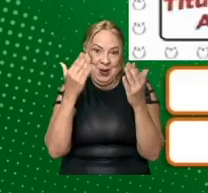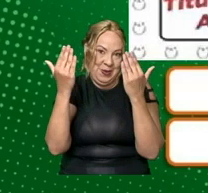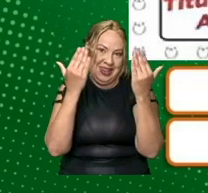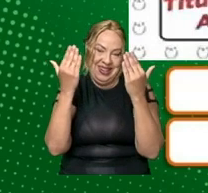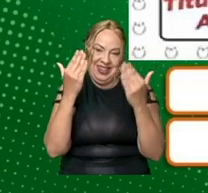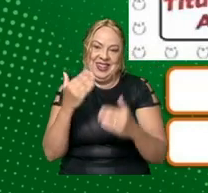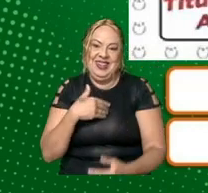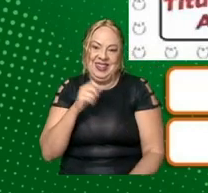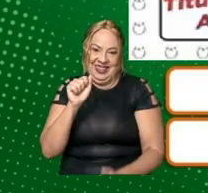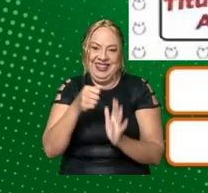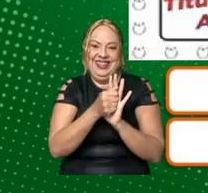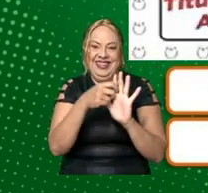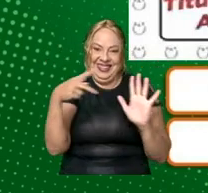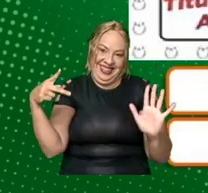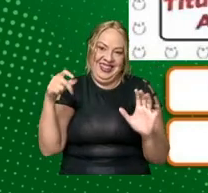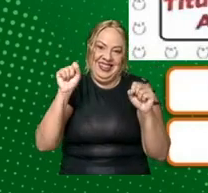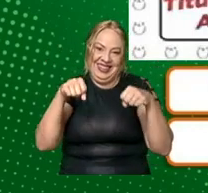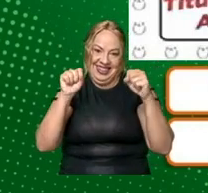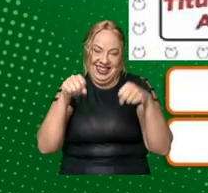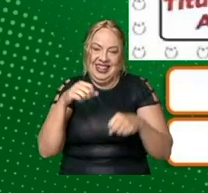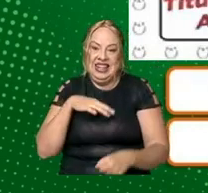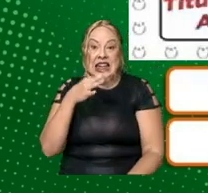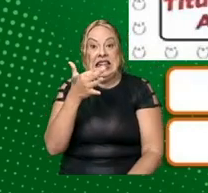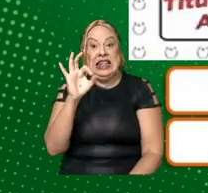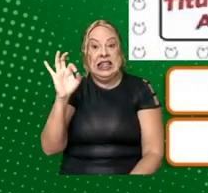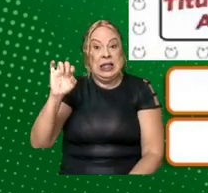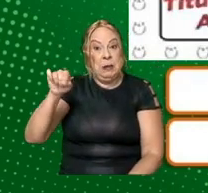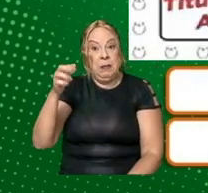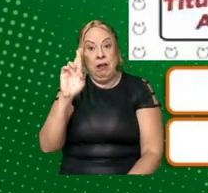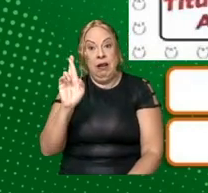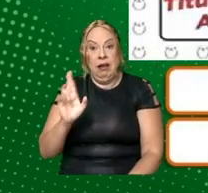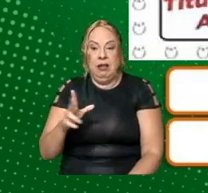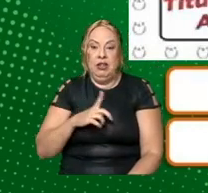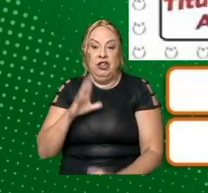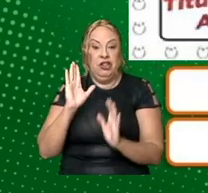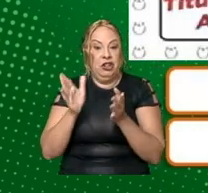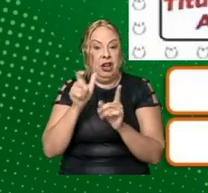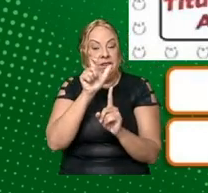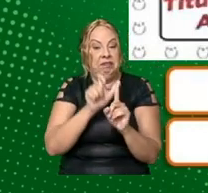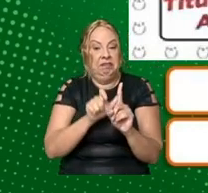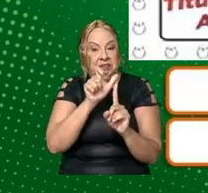minha gente. Esses 100 mil reais já tem dona.